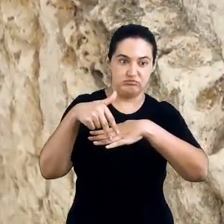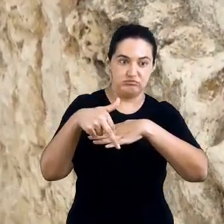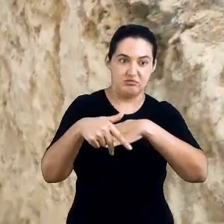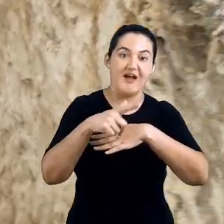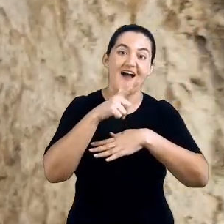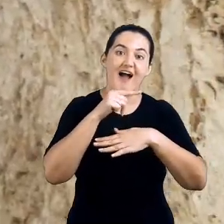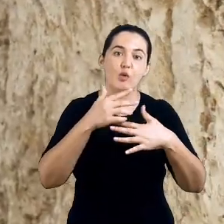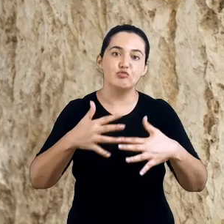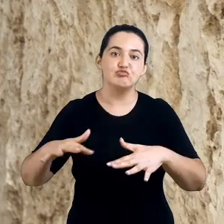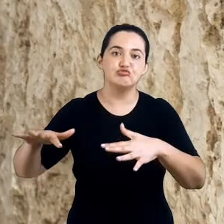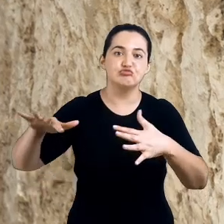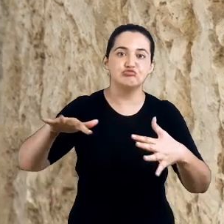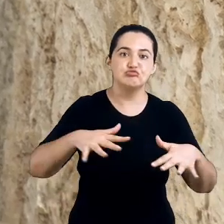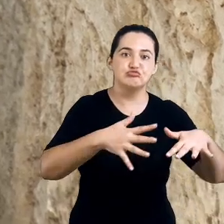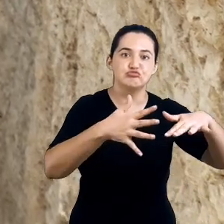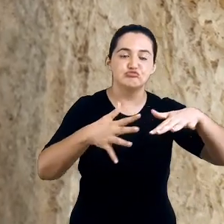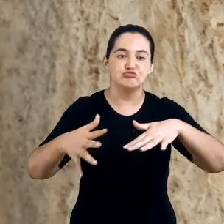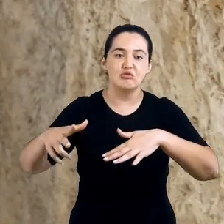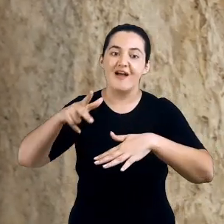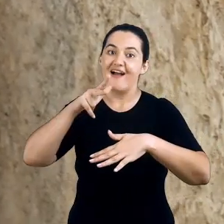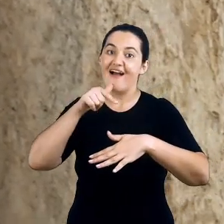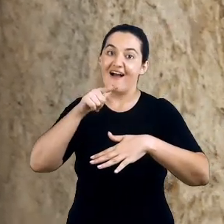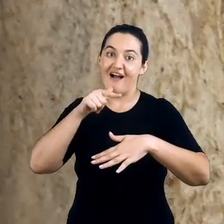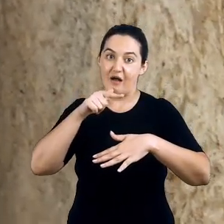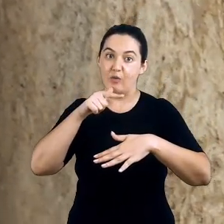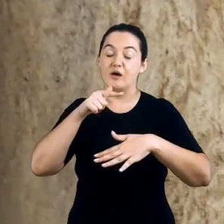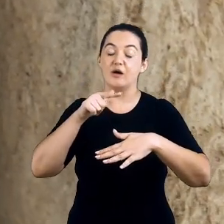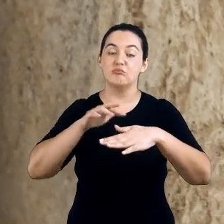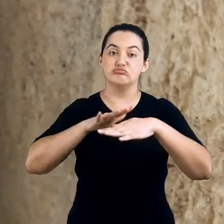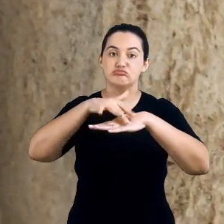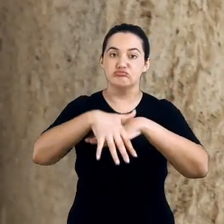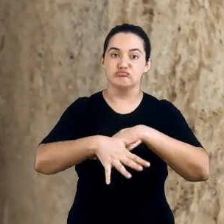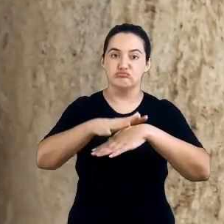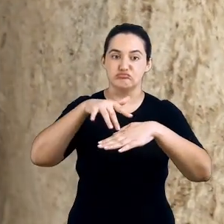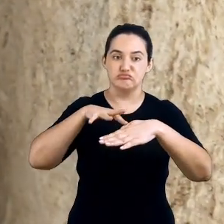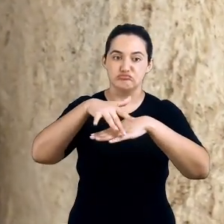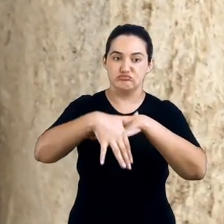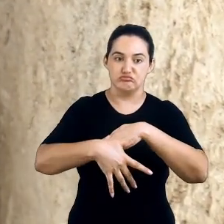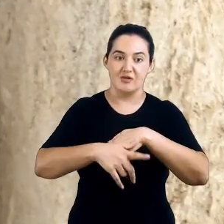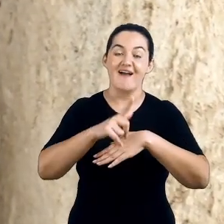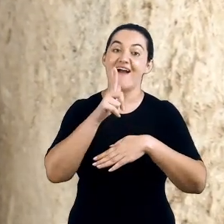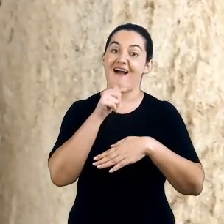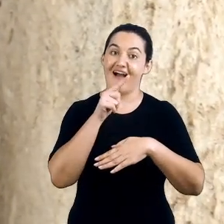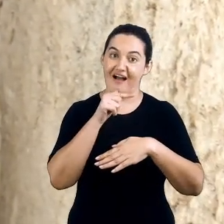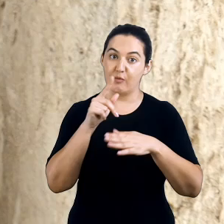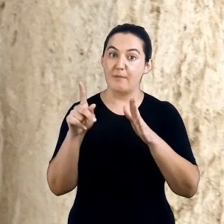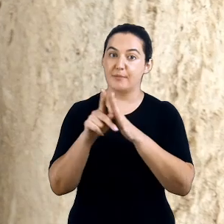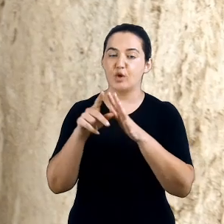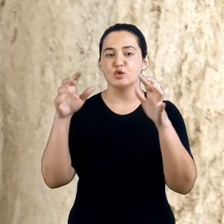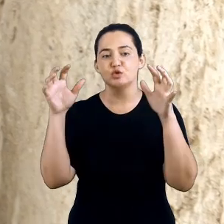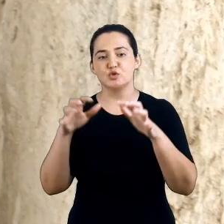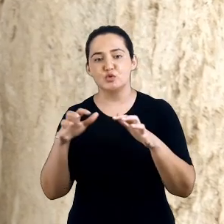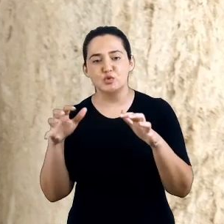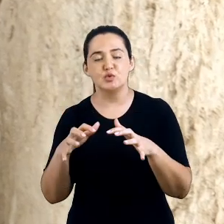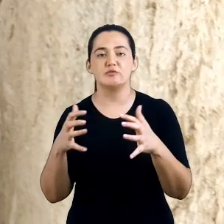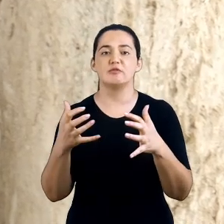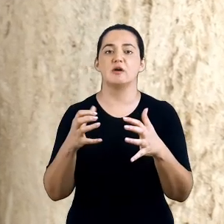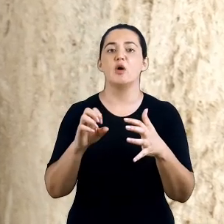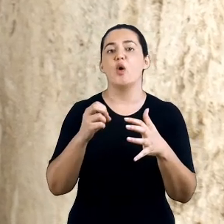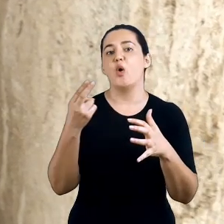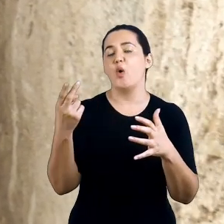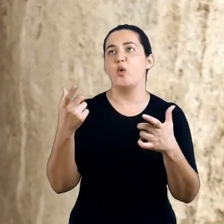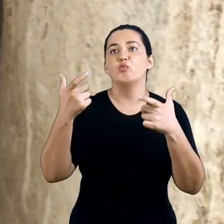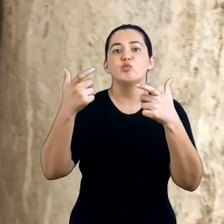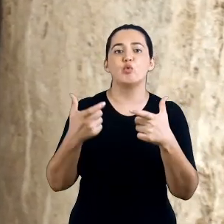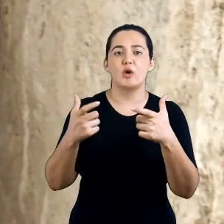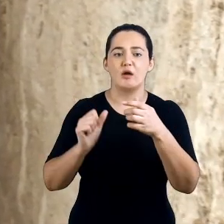naquela época a água lá no fundo. Tinha que ser uma água viva, uma água que fosse tirada da chuva ou de